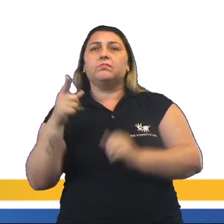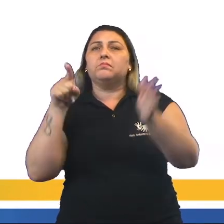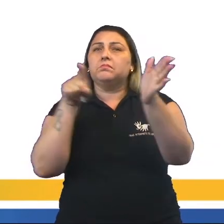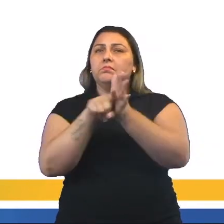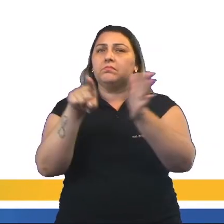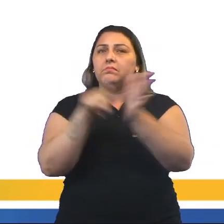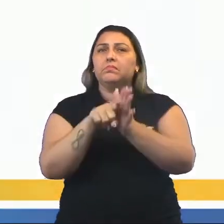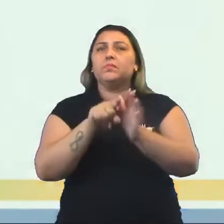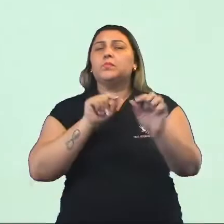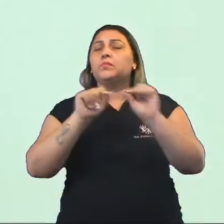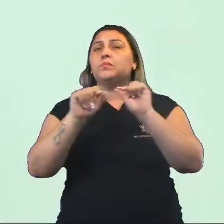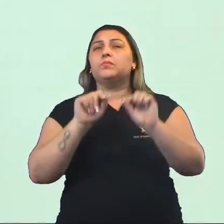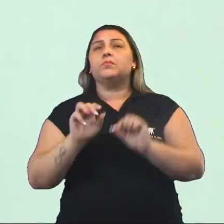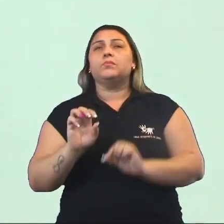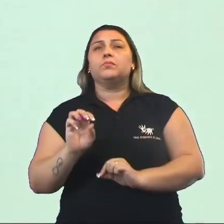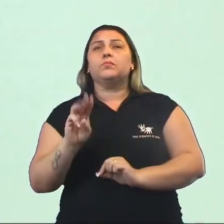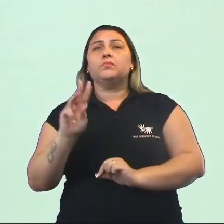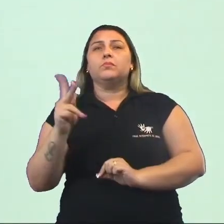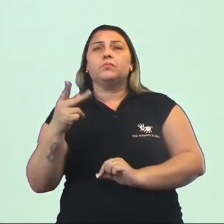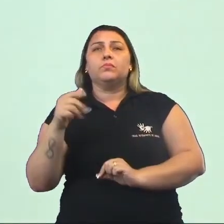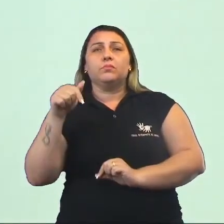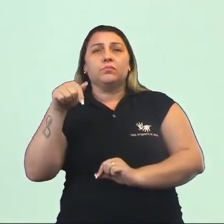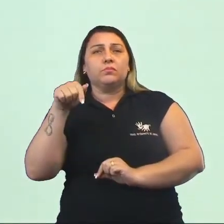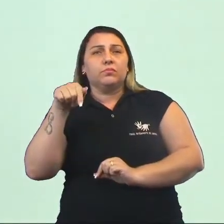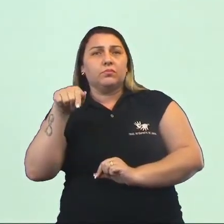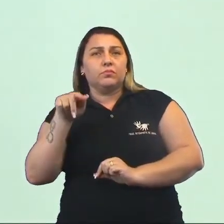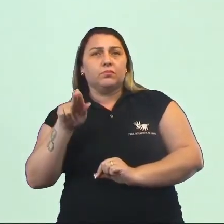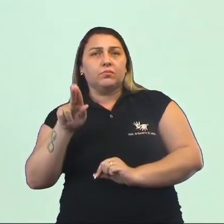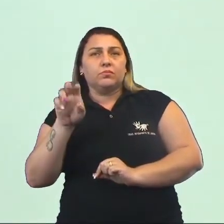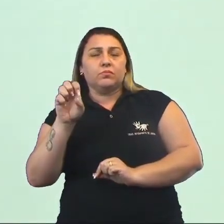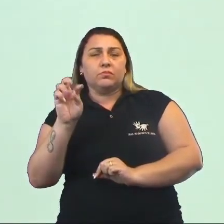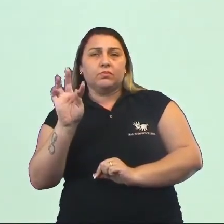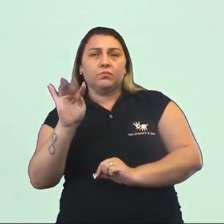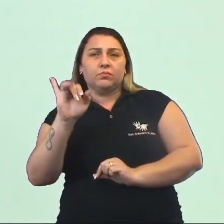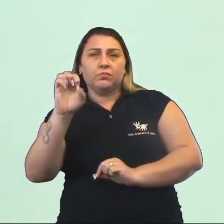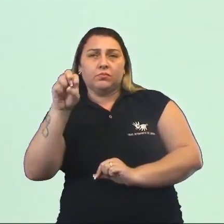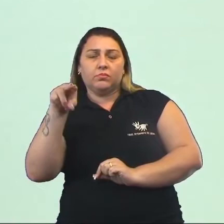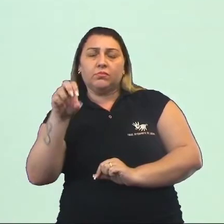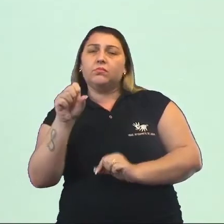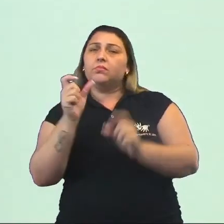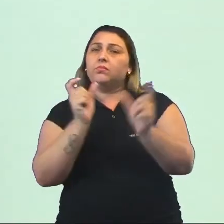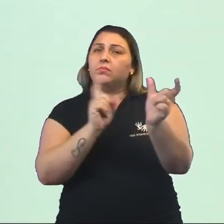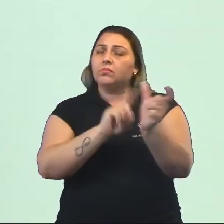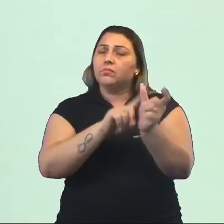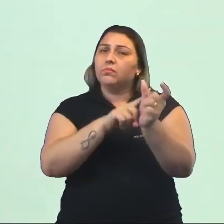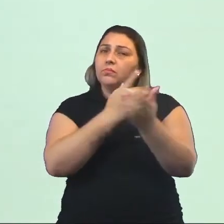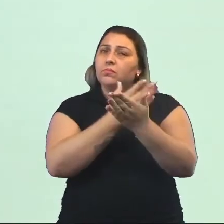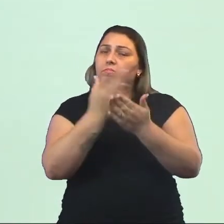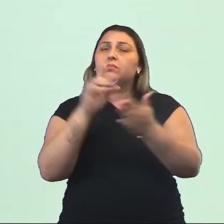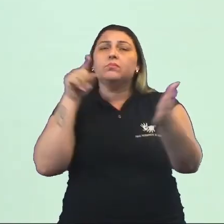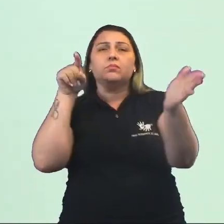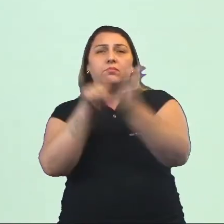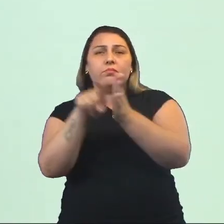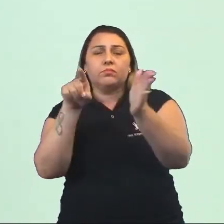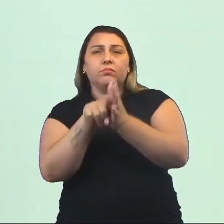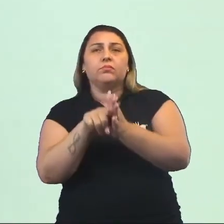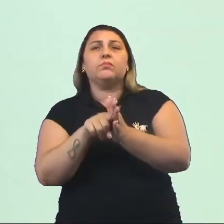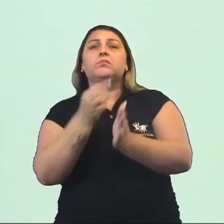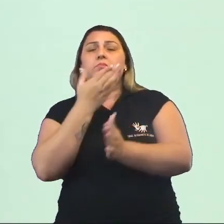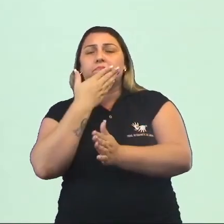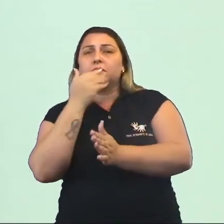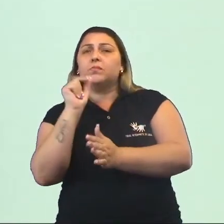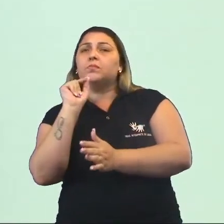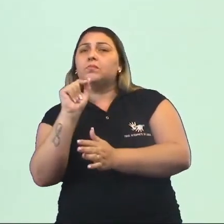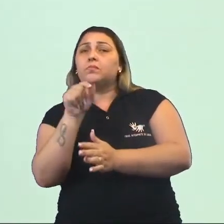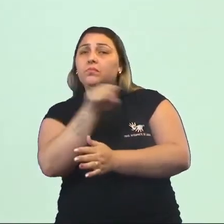fazer perguntas. O que são as double H questions? São aquelas palavrinhas que nós usamos no início da pergunta, que elas direcionam melhor